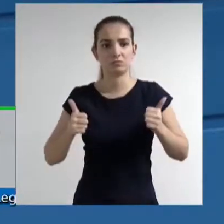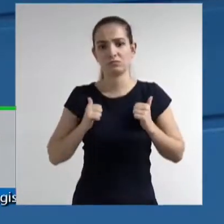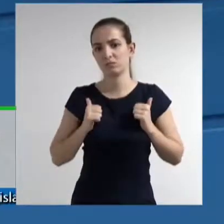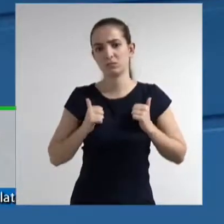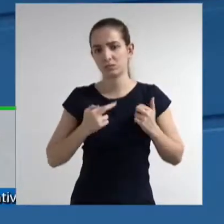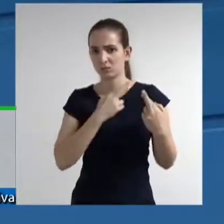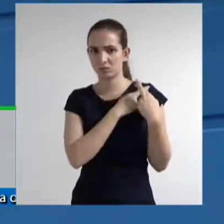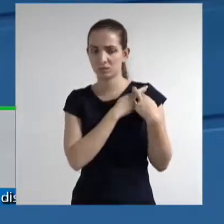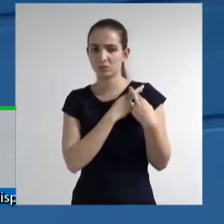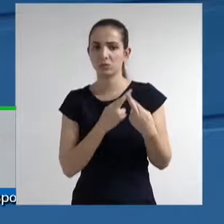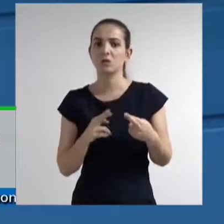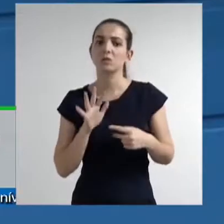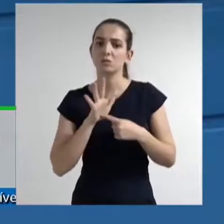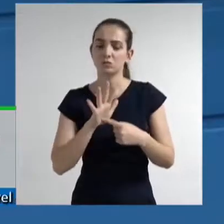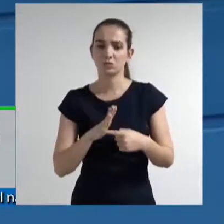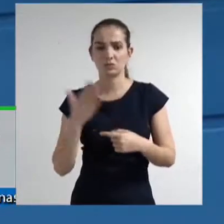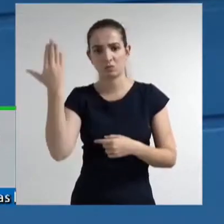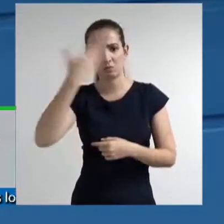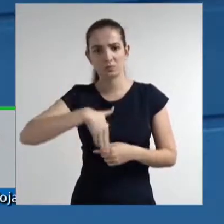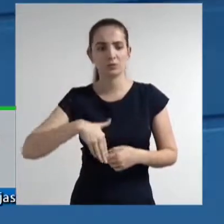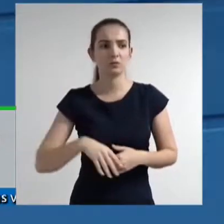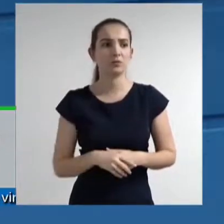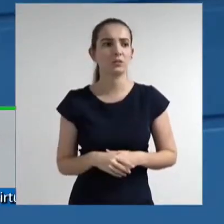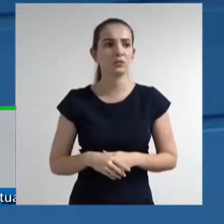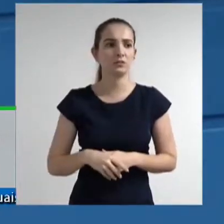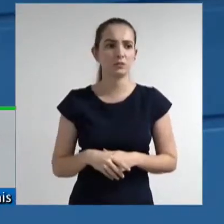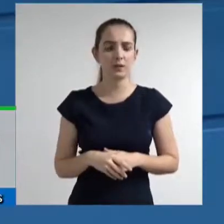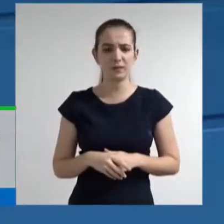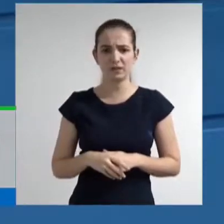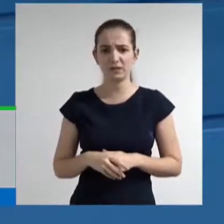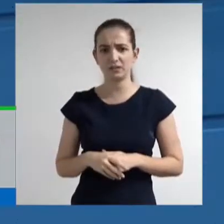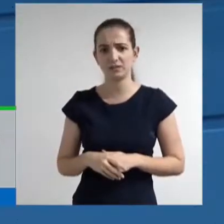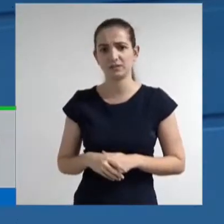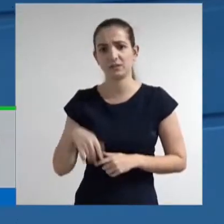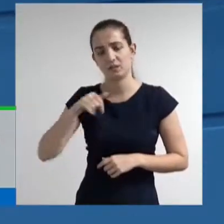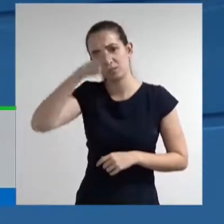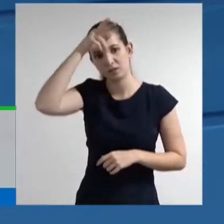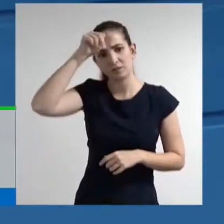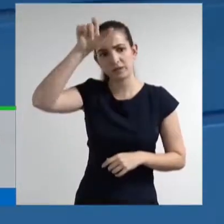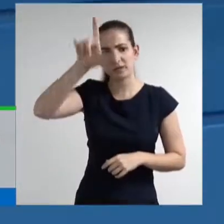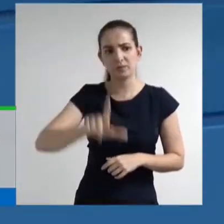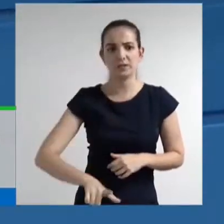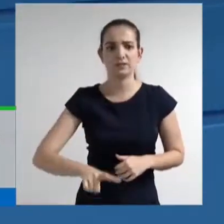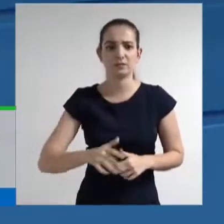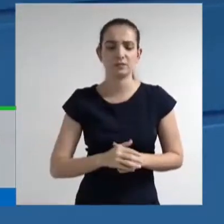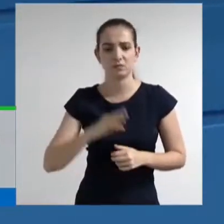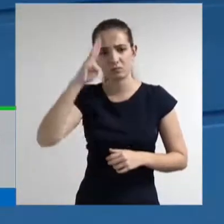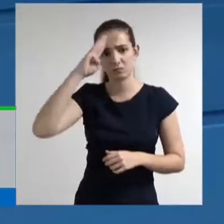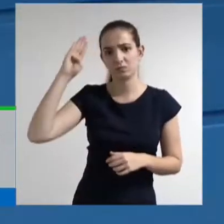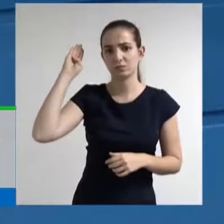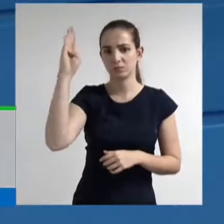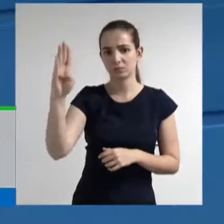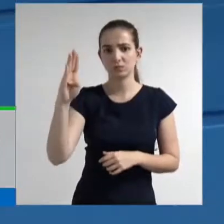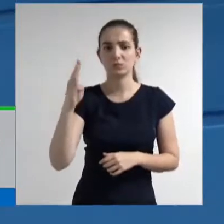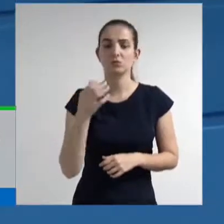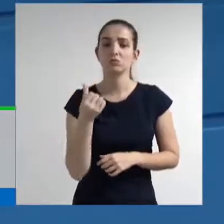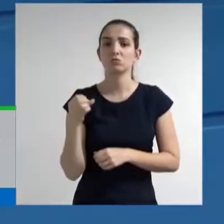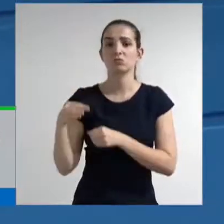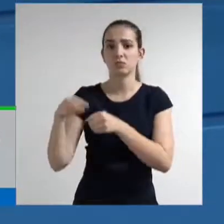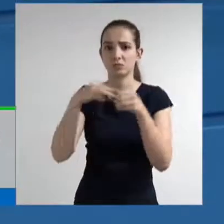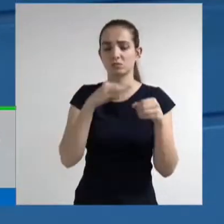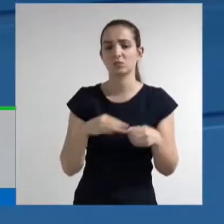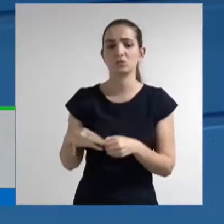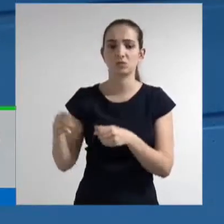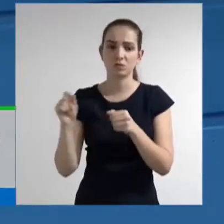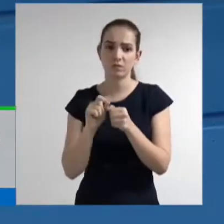aqui mostrando a parceria com o Mato Grosso do Sul e principalmente com os 6 municípios que